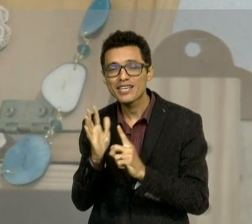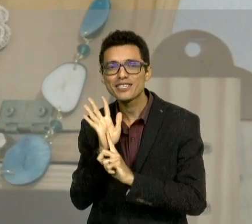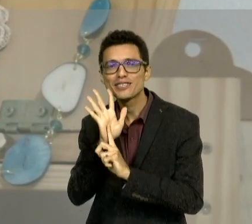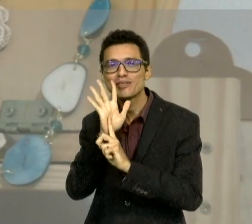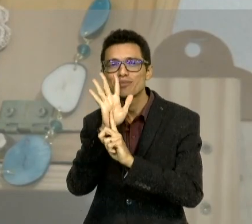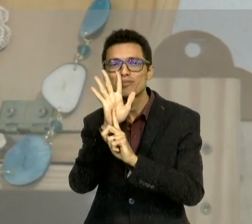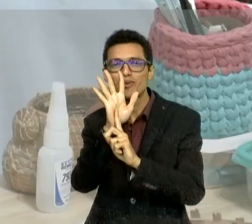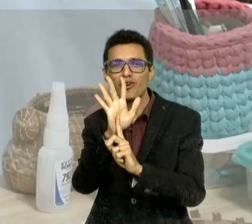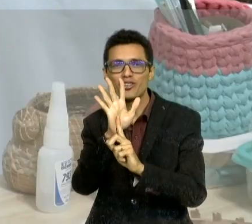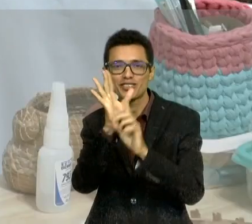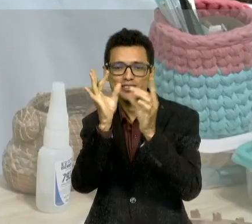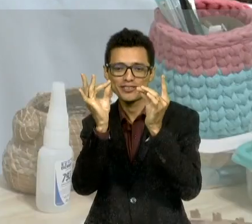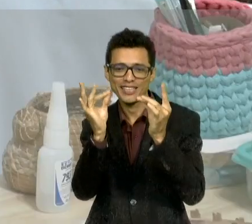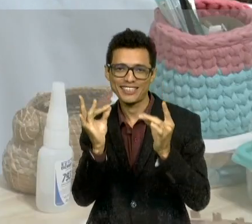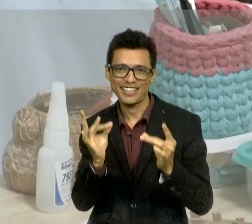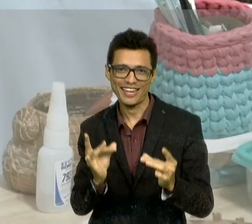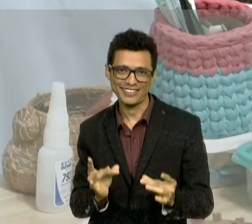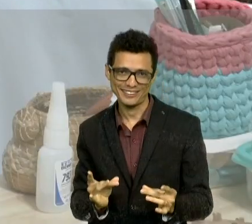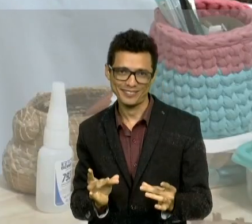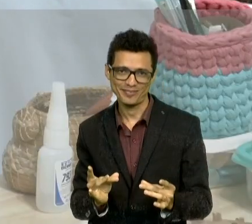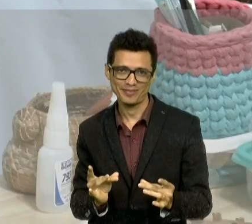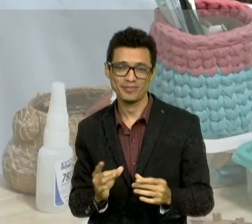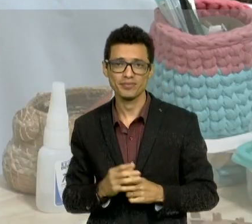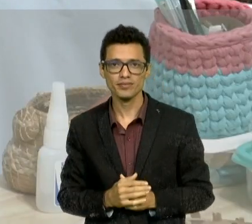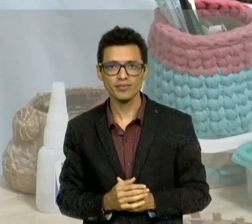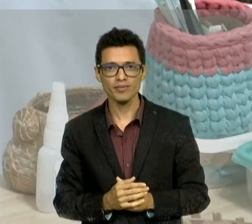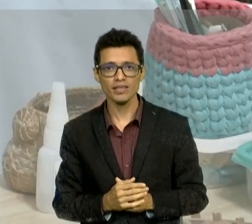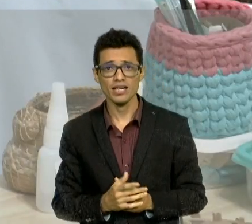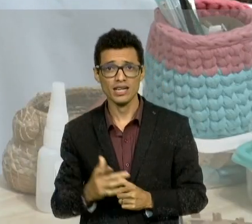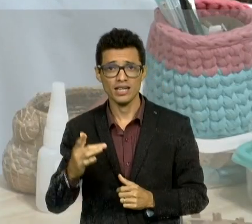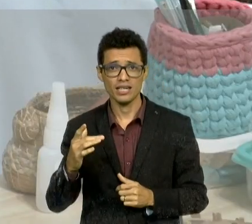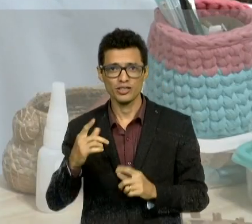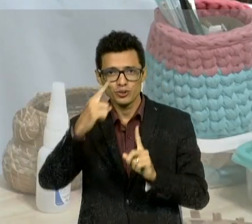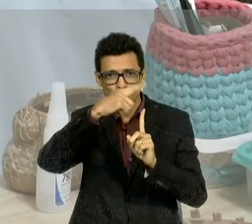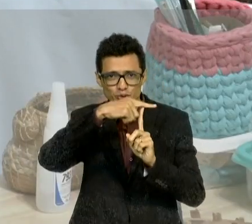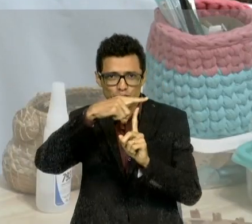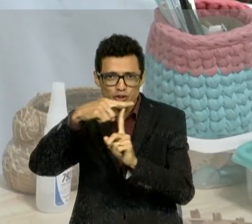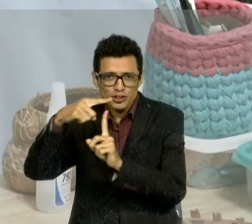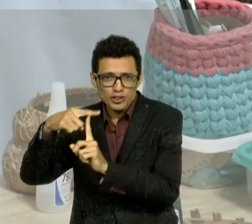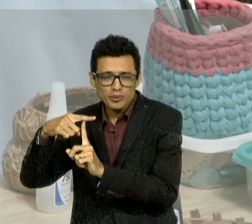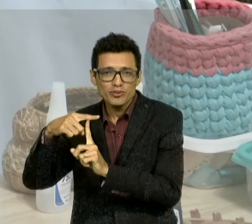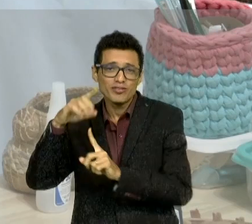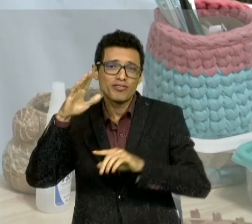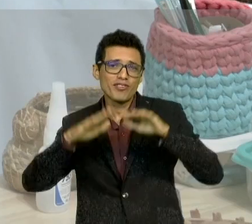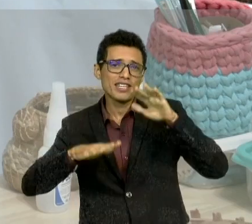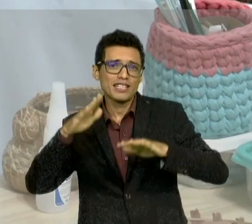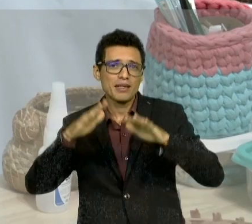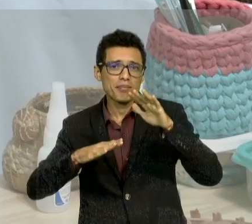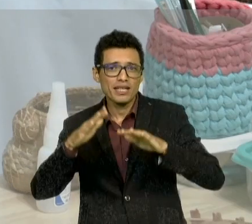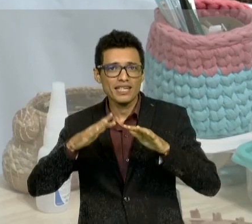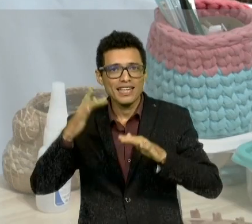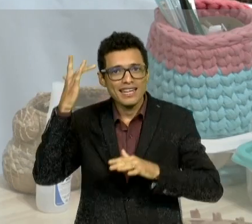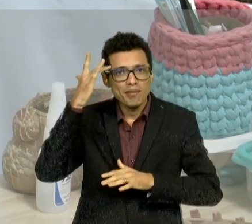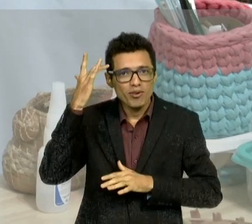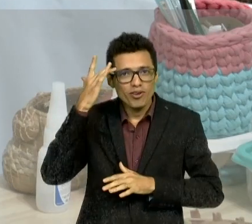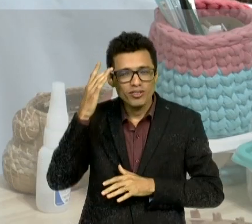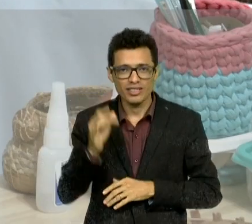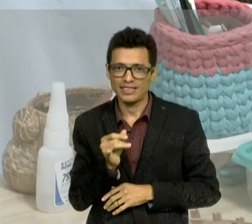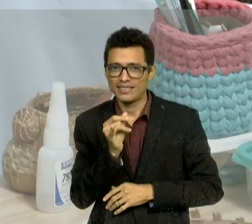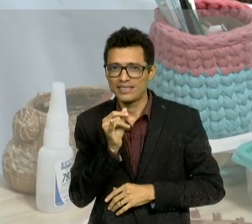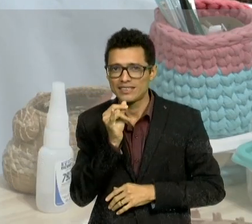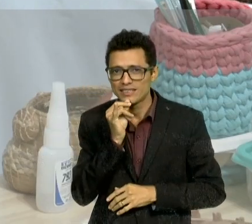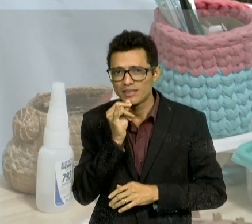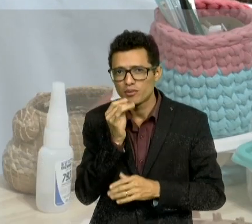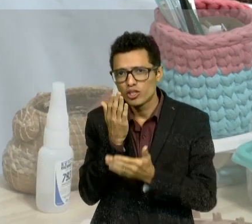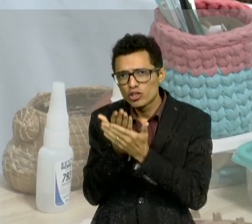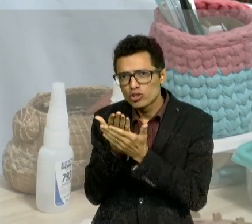da biojoia. Os modelos, eles vão surgindo de acordo com a tendência. Tipo, eu estudo cores,